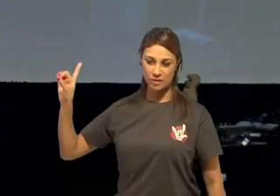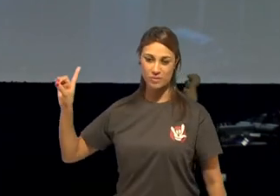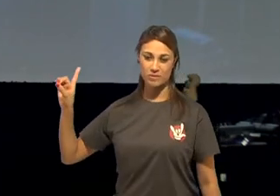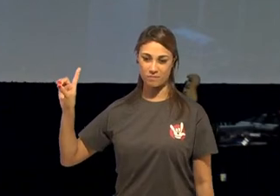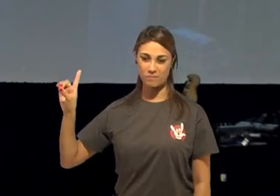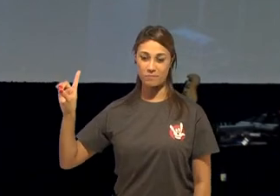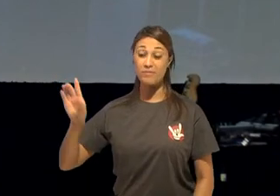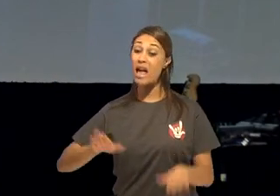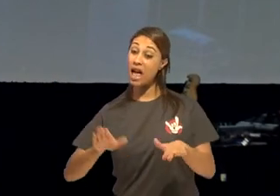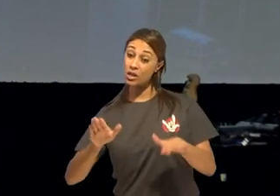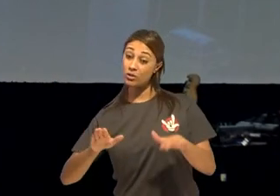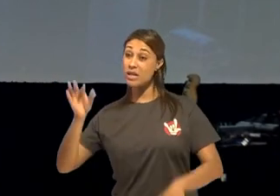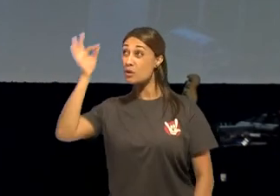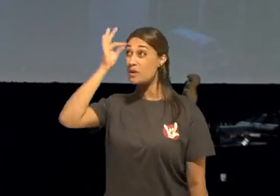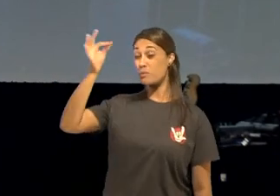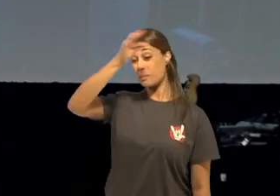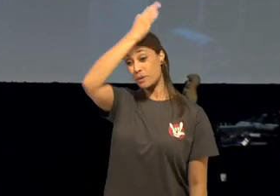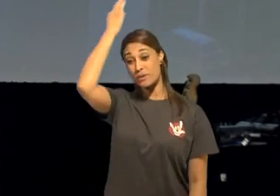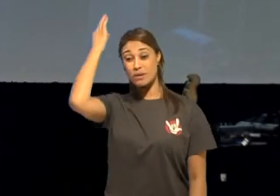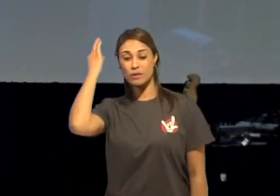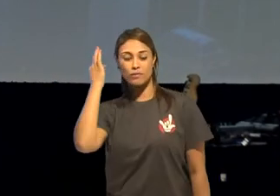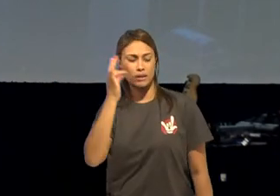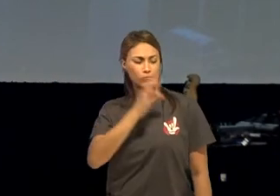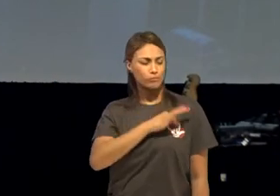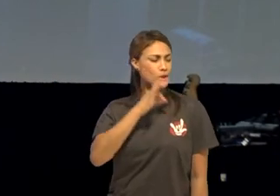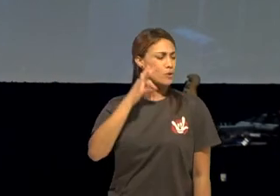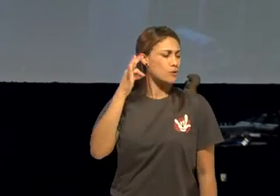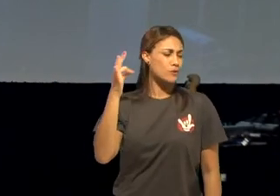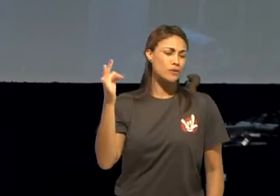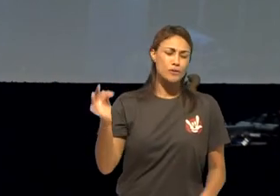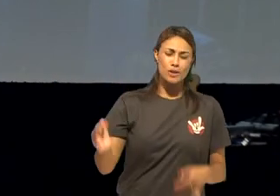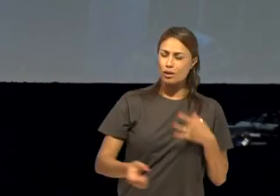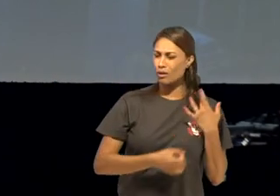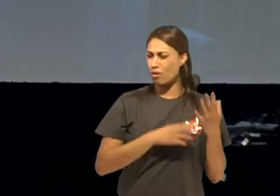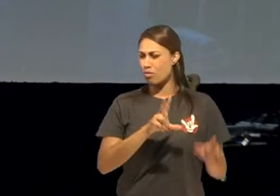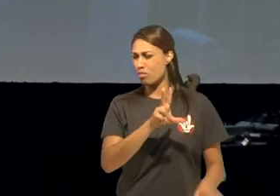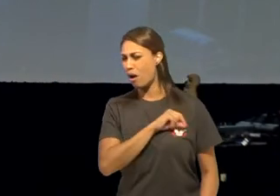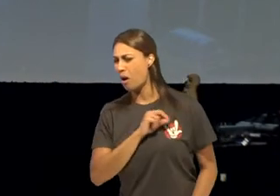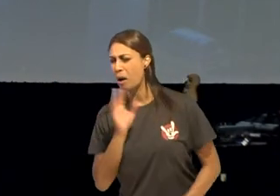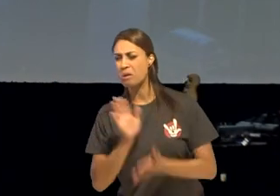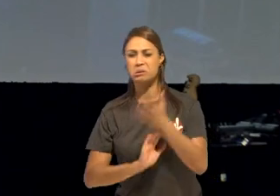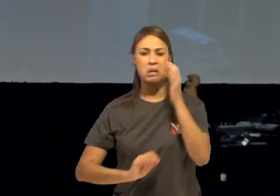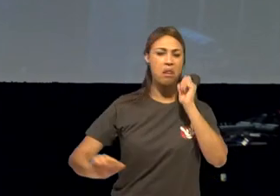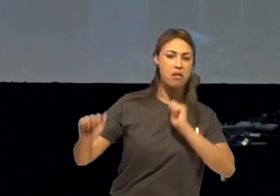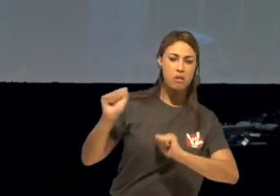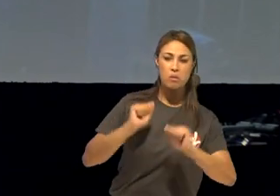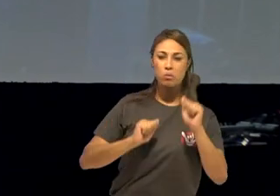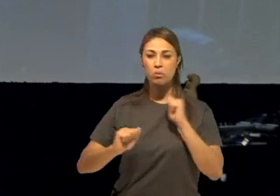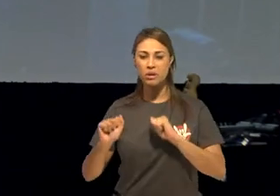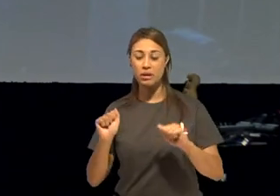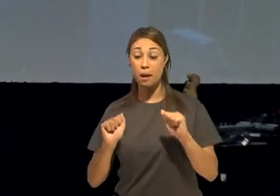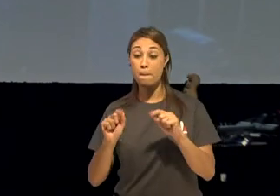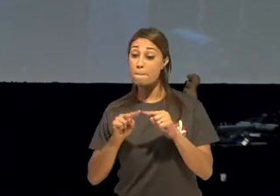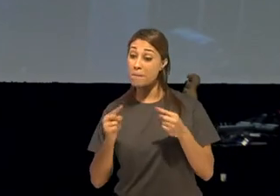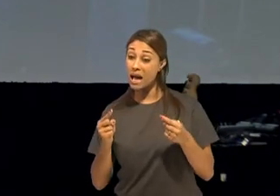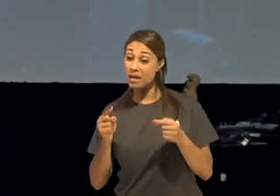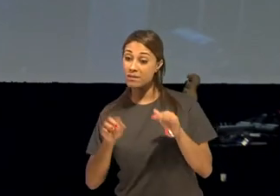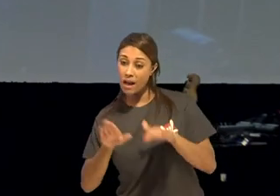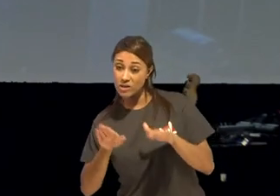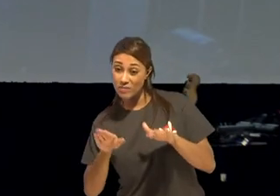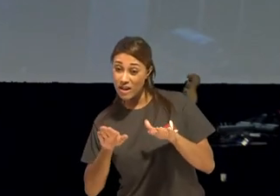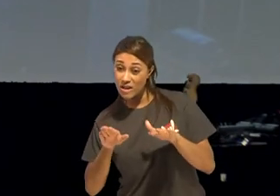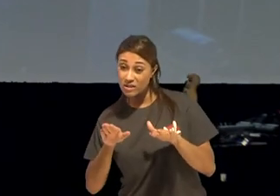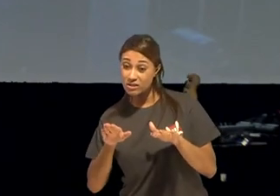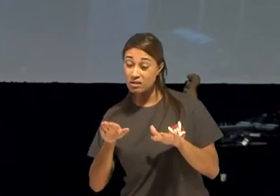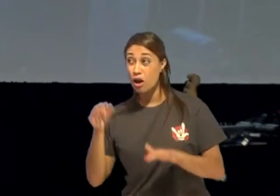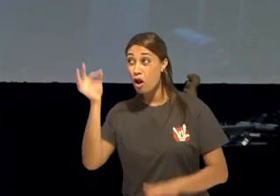você e você fala, aleluia. Mas às vezes o Espírito Santo vem sobre você e você fala, ai, aleluia,